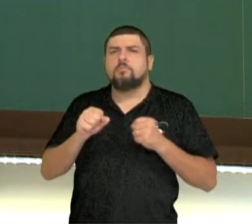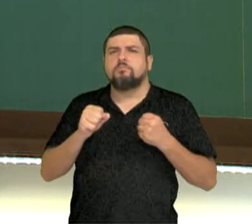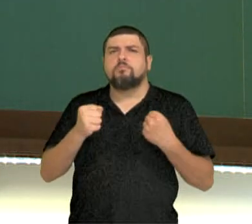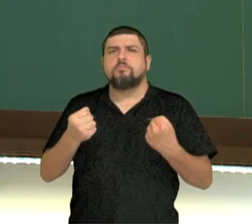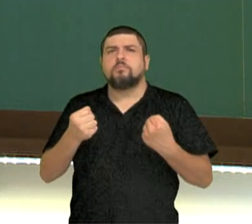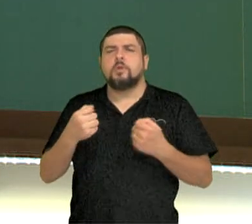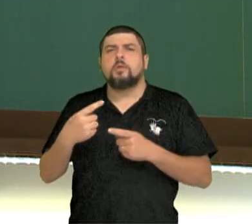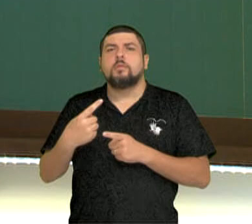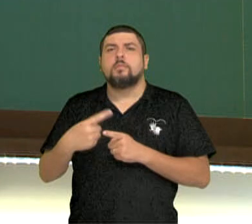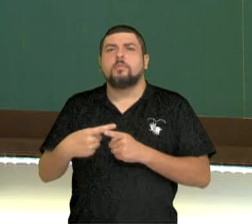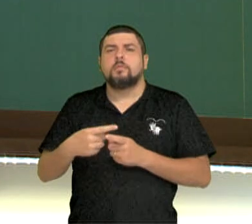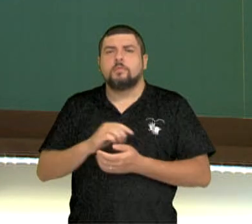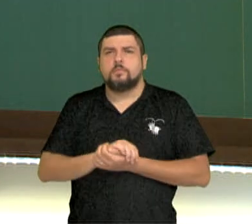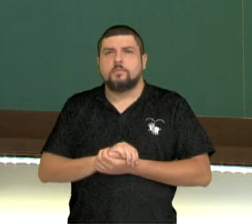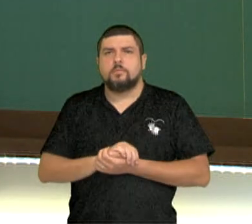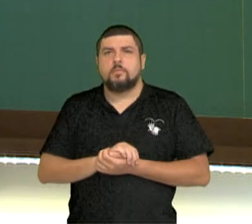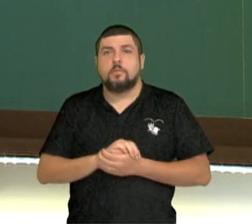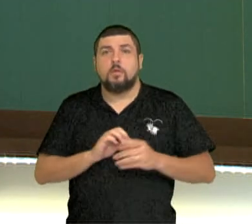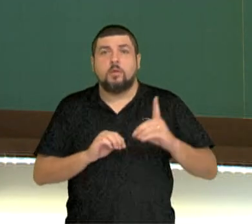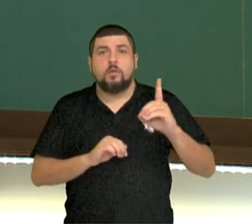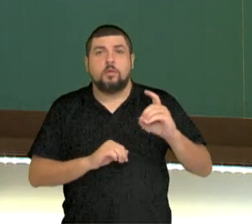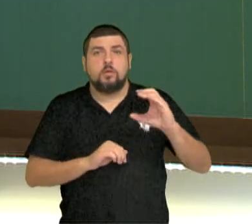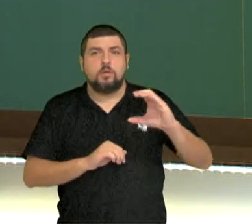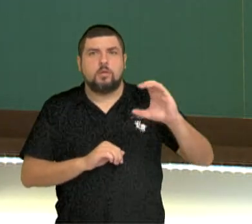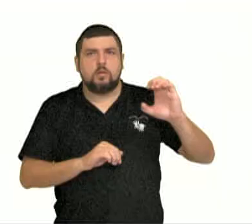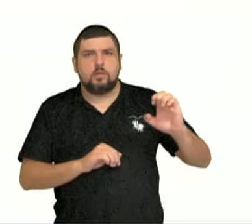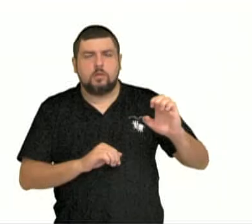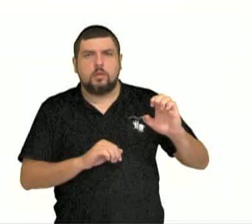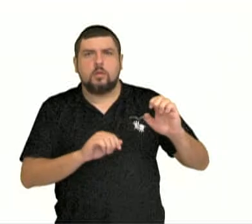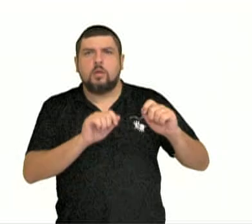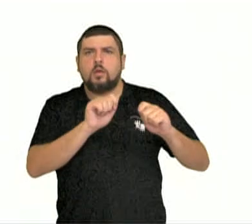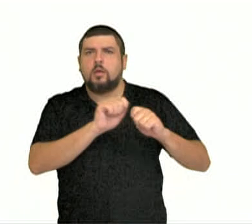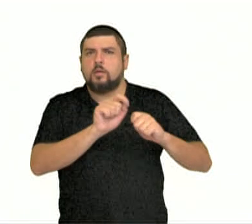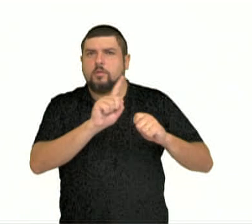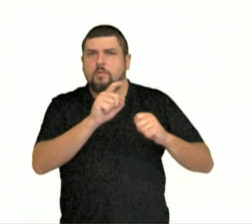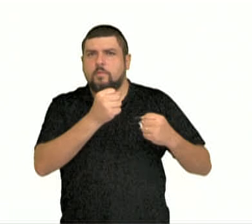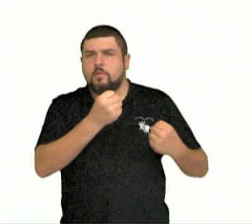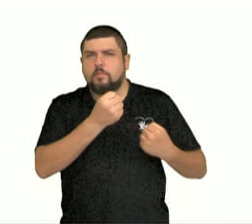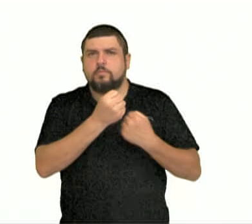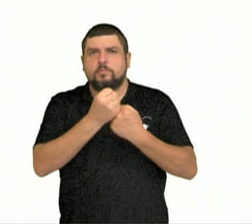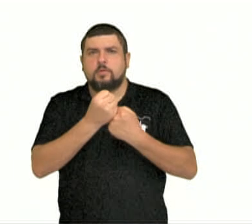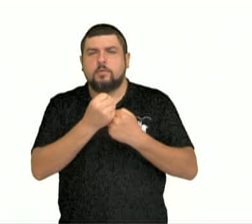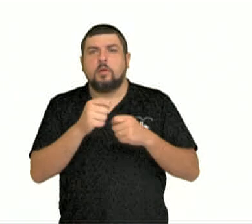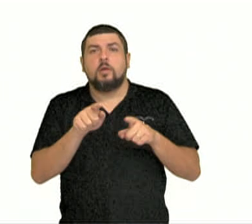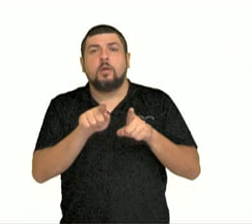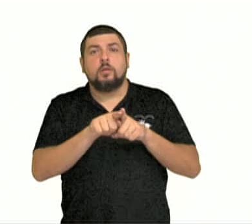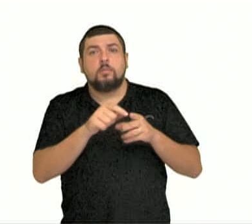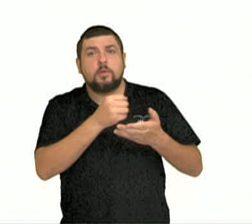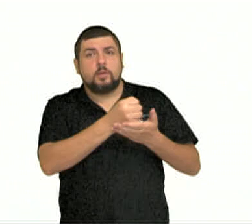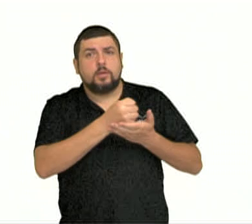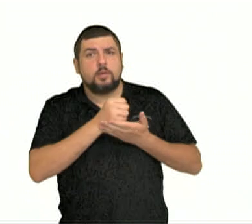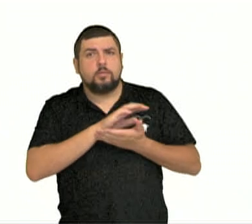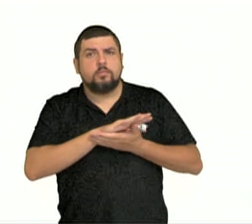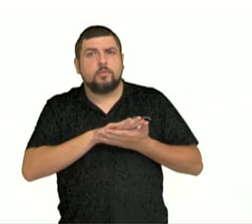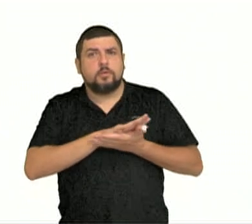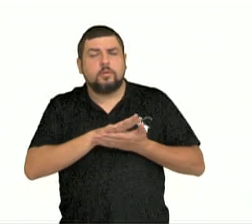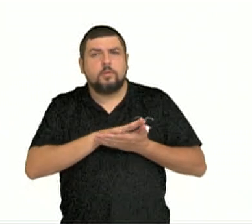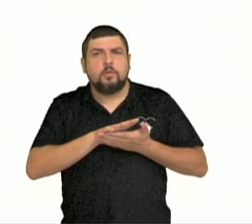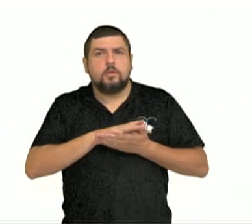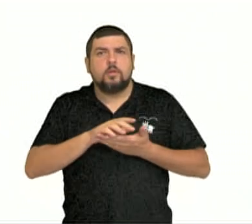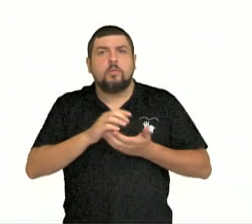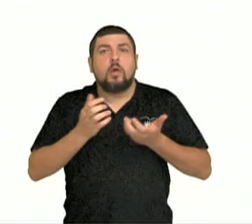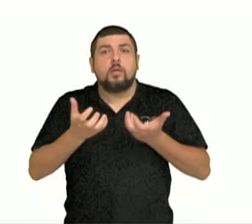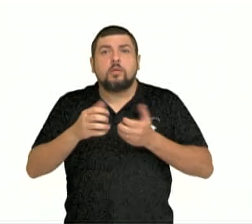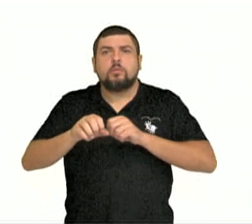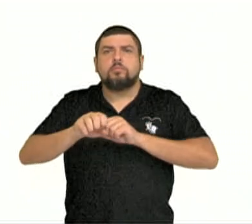Diretório Central dos Estudantes não tem cumprido com o seu papel de nos representar e nos auxiliar na luta por uma expansão de qualidade.